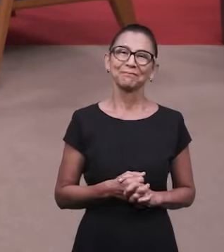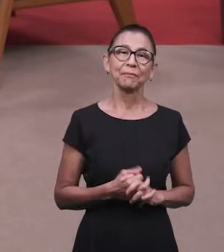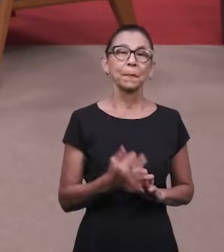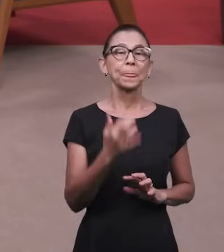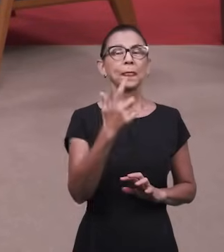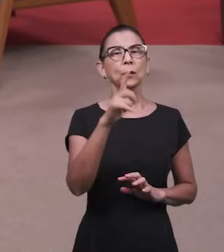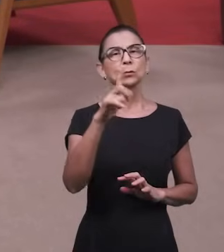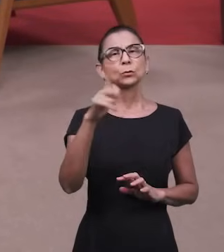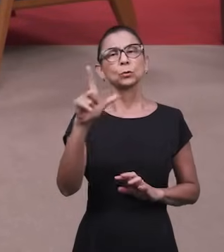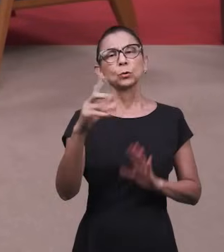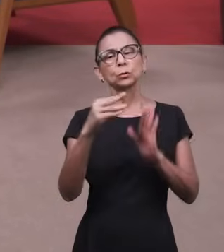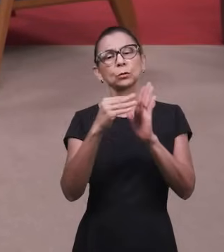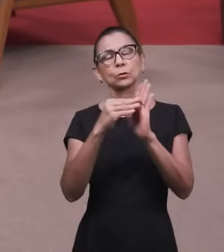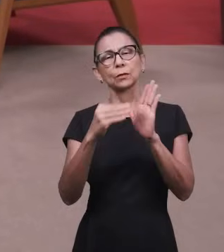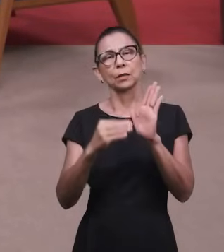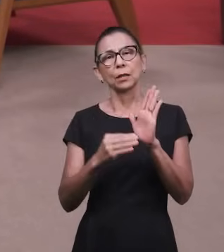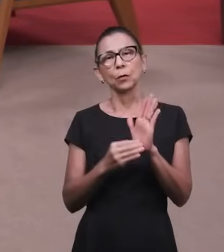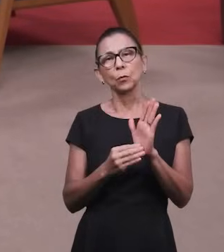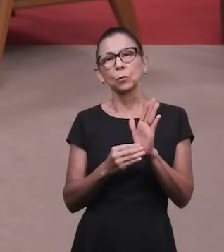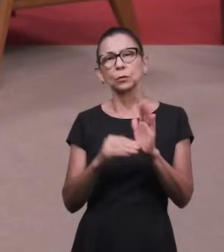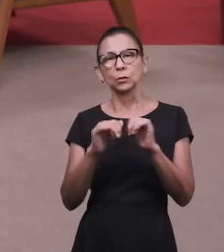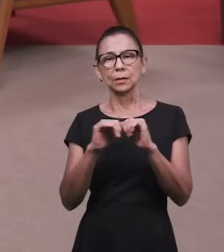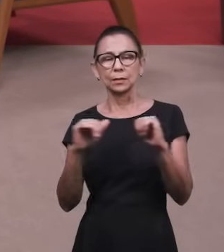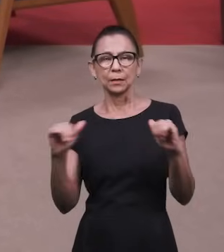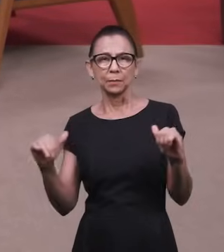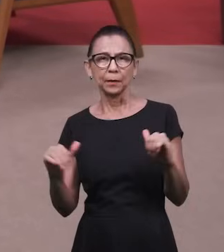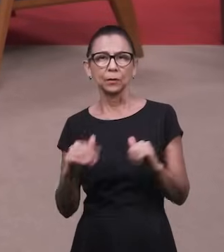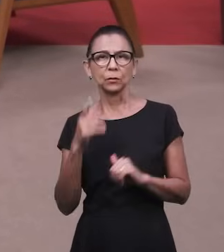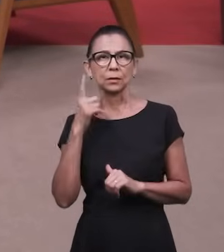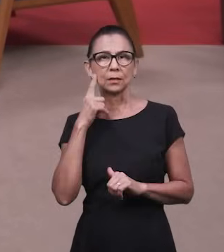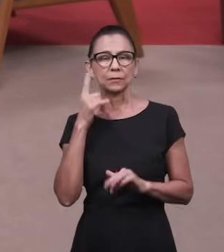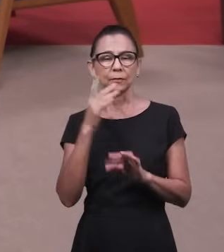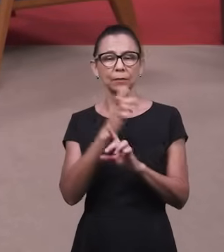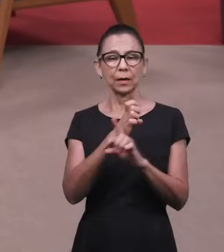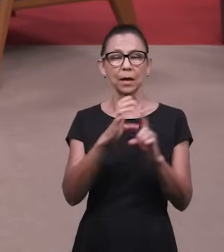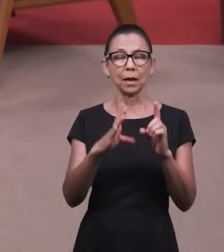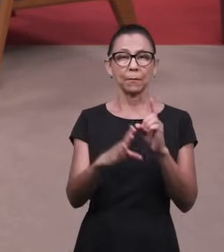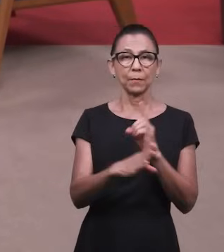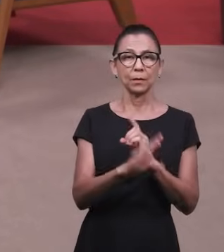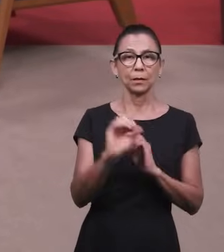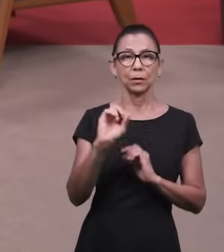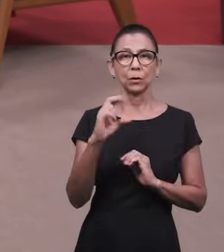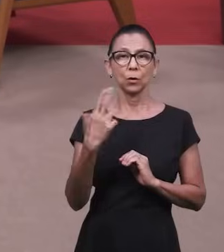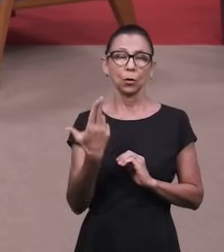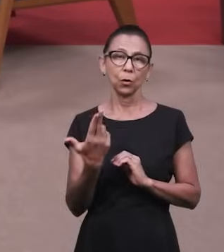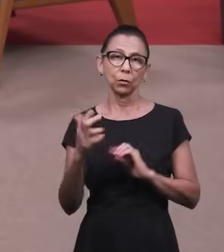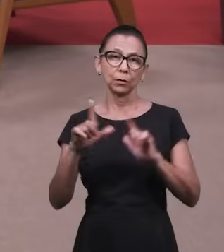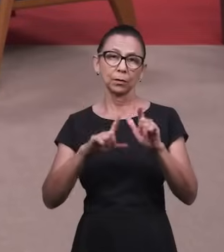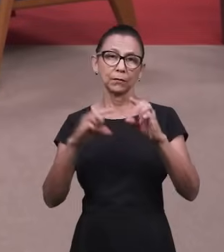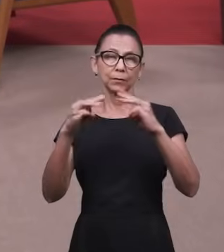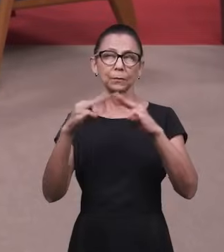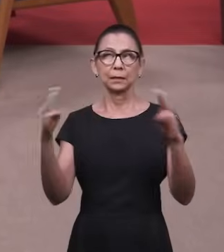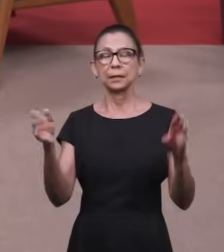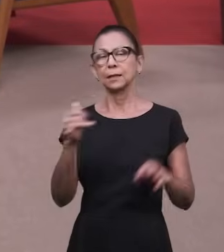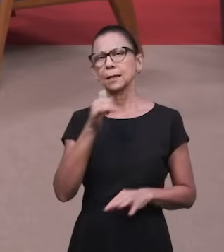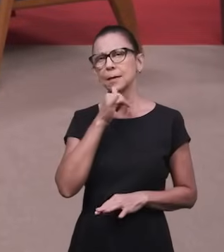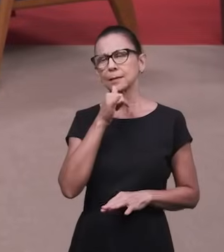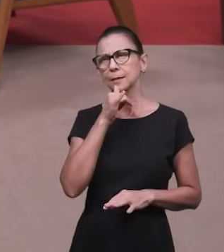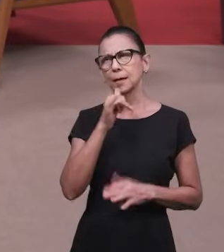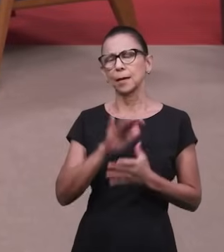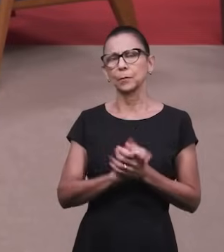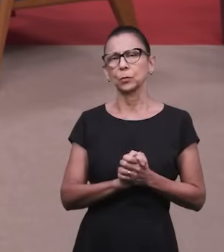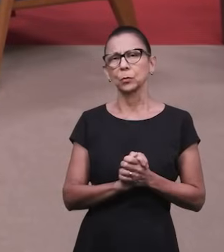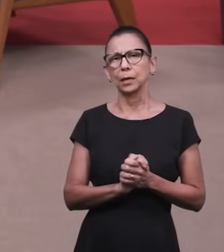outros quadros do programa você vai assistir na Escola Bíblica Dominical ou pela programação da TV Manaim. Por exemplo, os